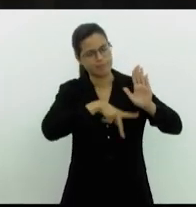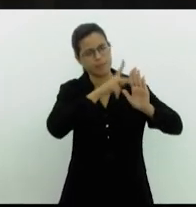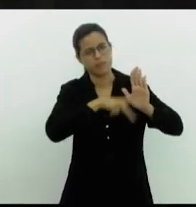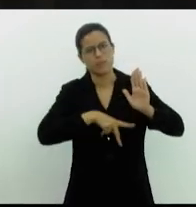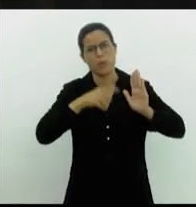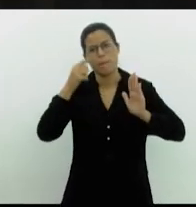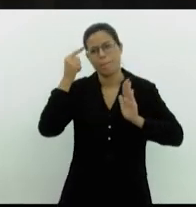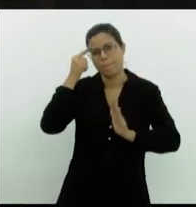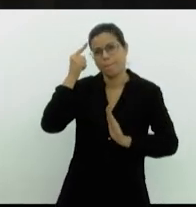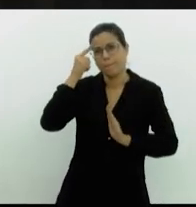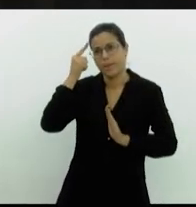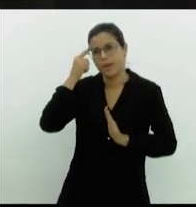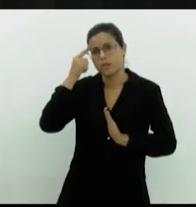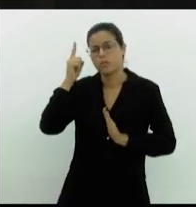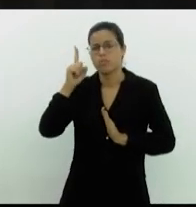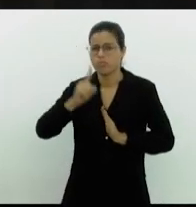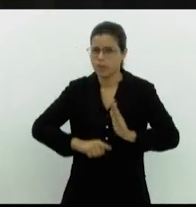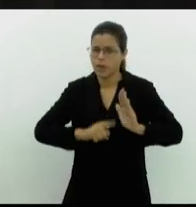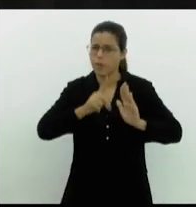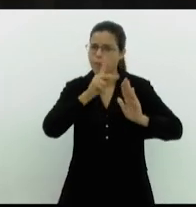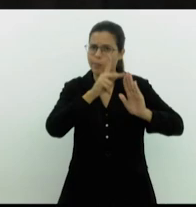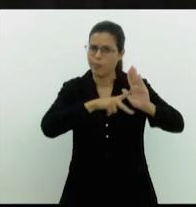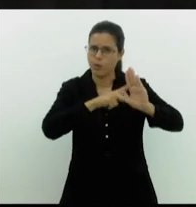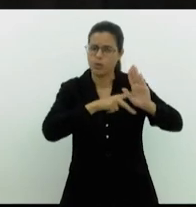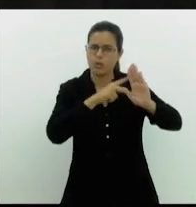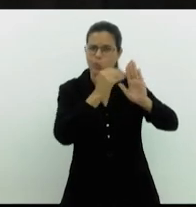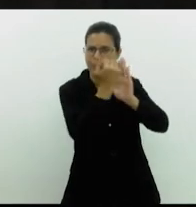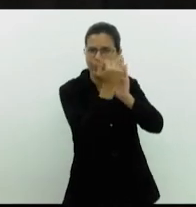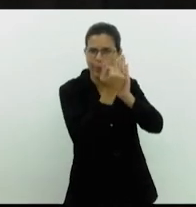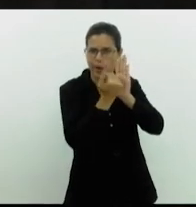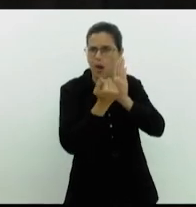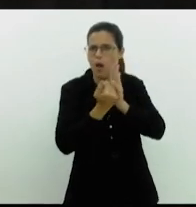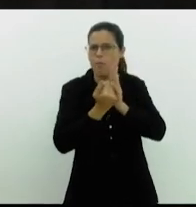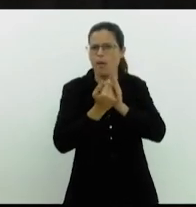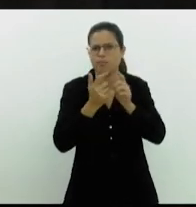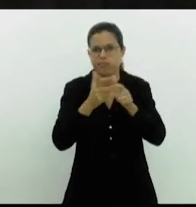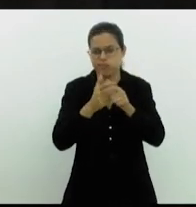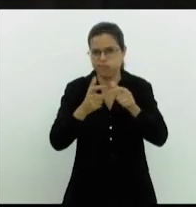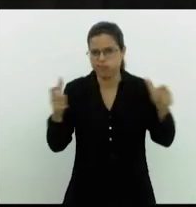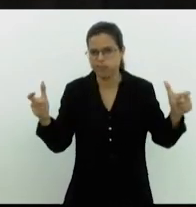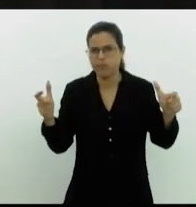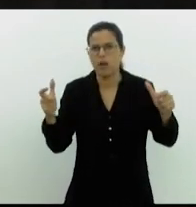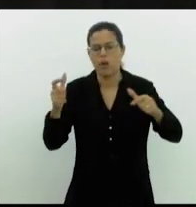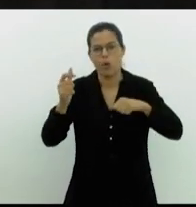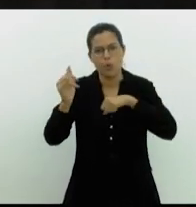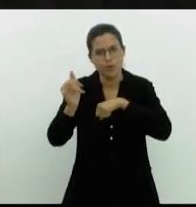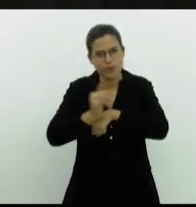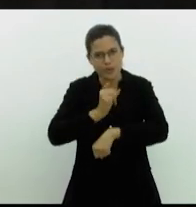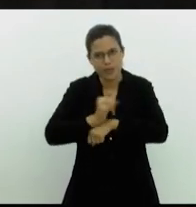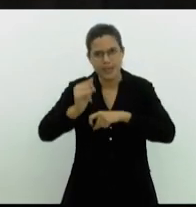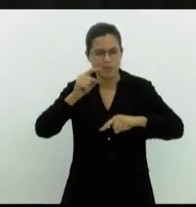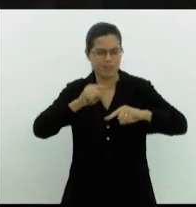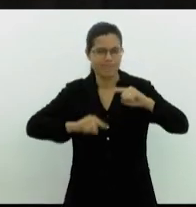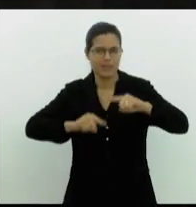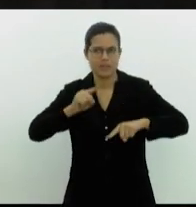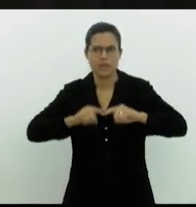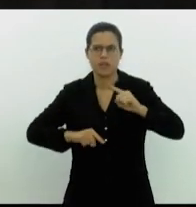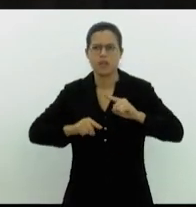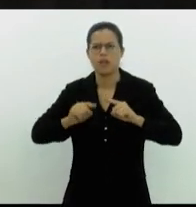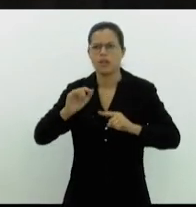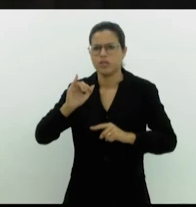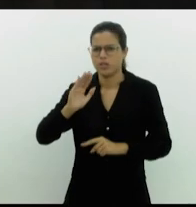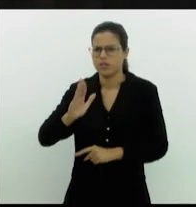um programa robusto de recursos. E até ouvi, mas não